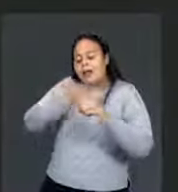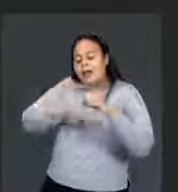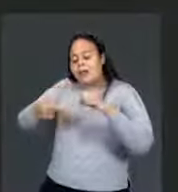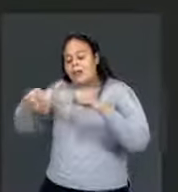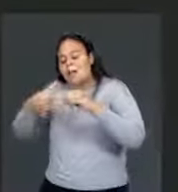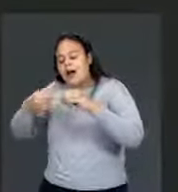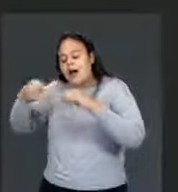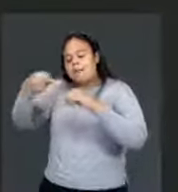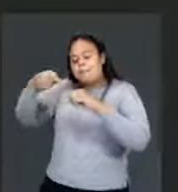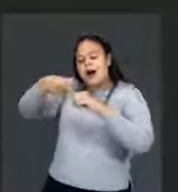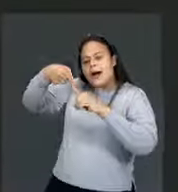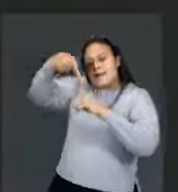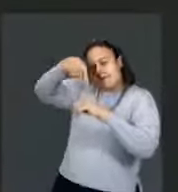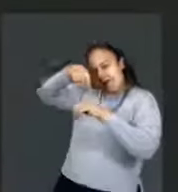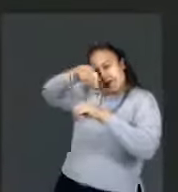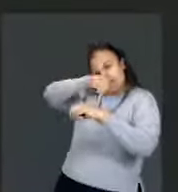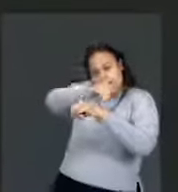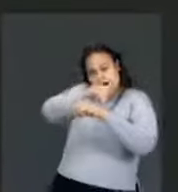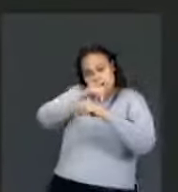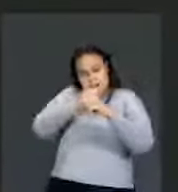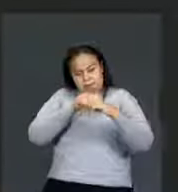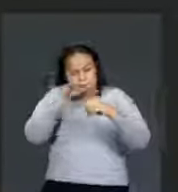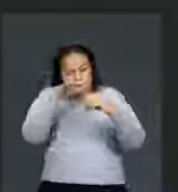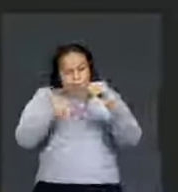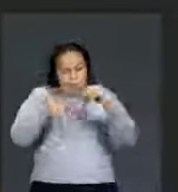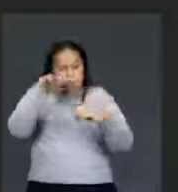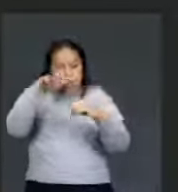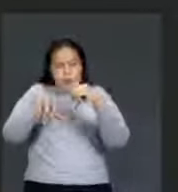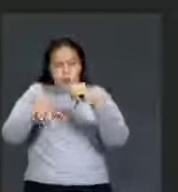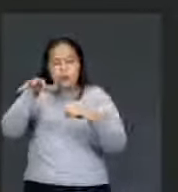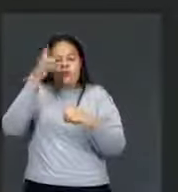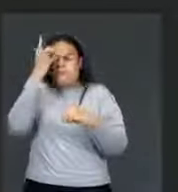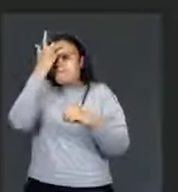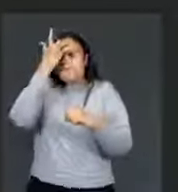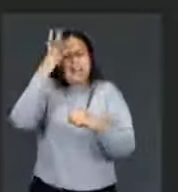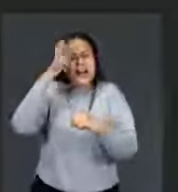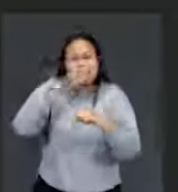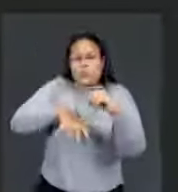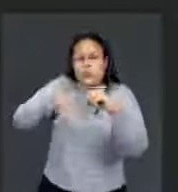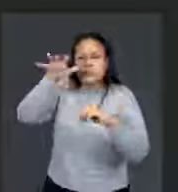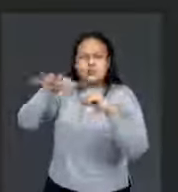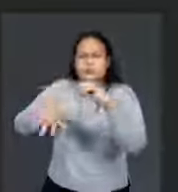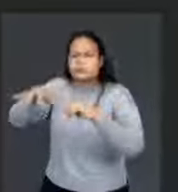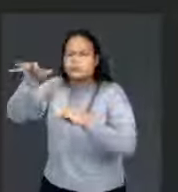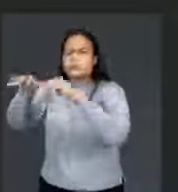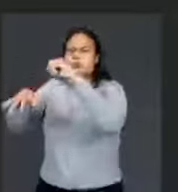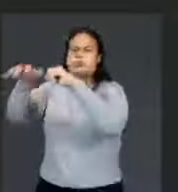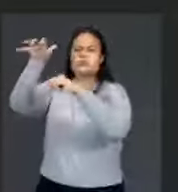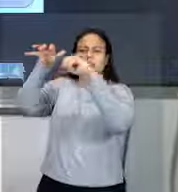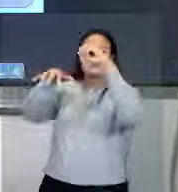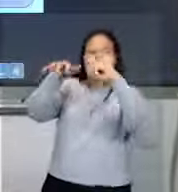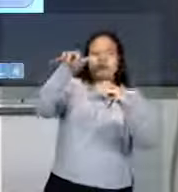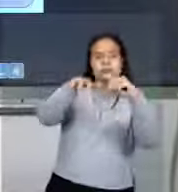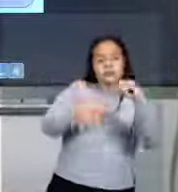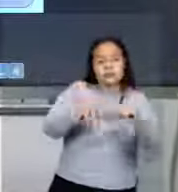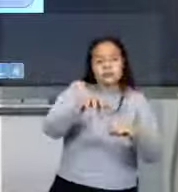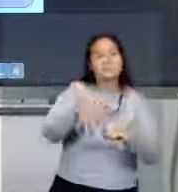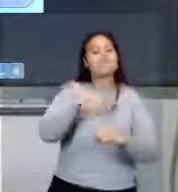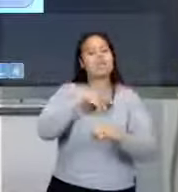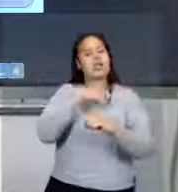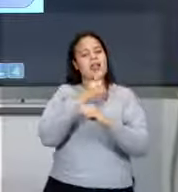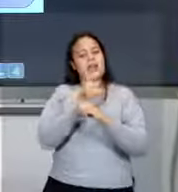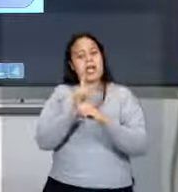possuem muita mobilidade, então eles se movimentam muito facilmente. Esses elétrons possuem uma